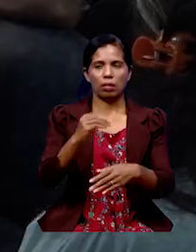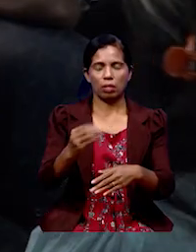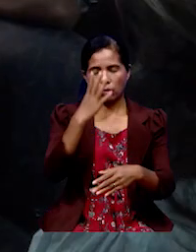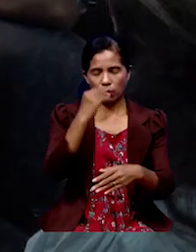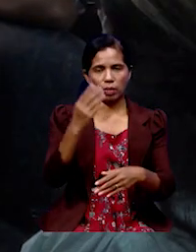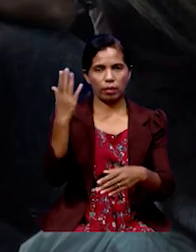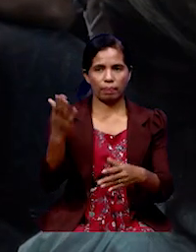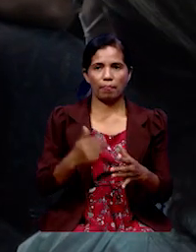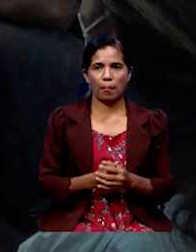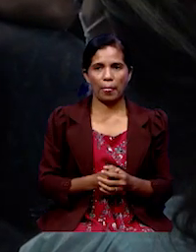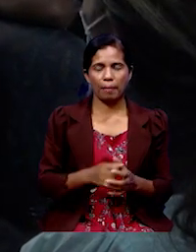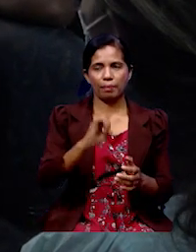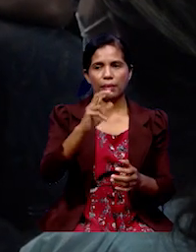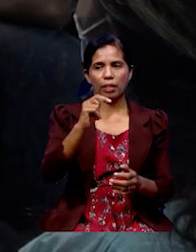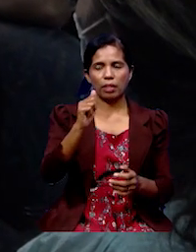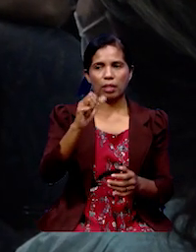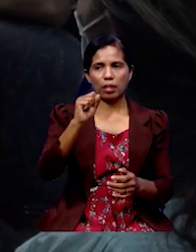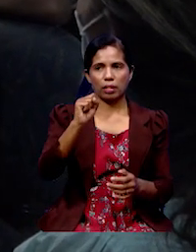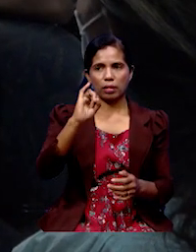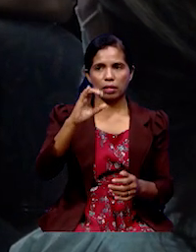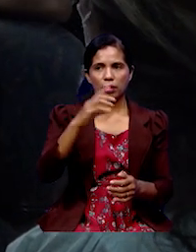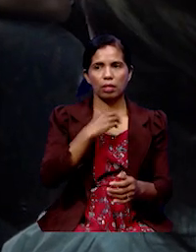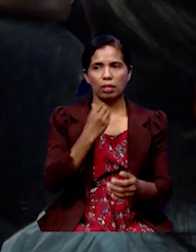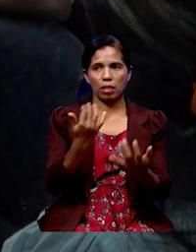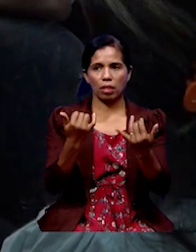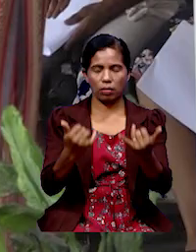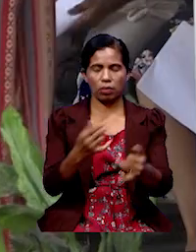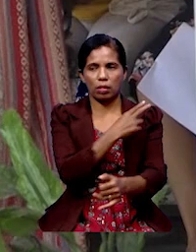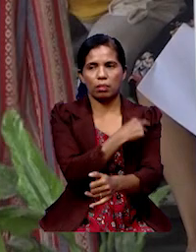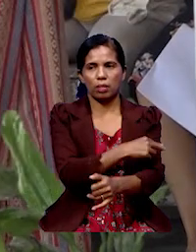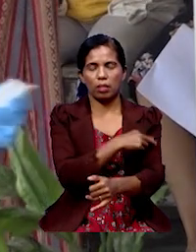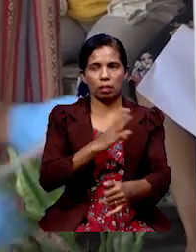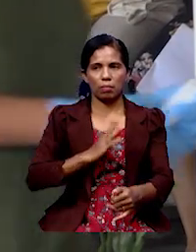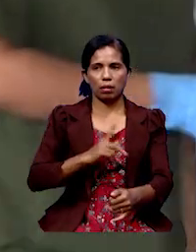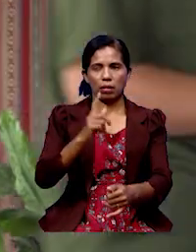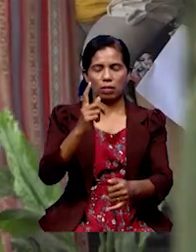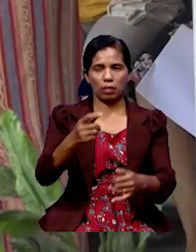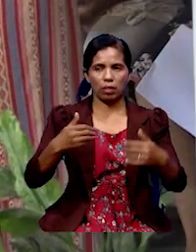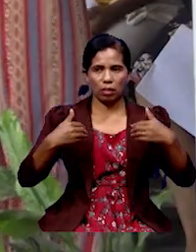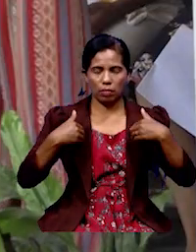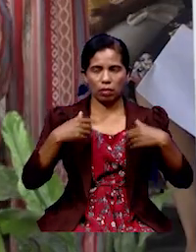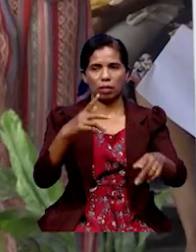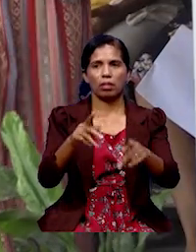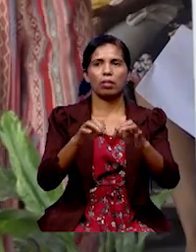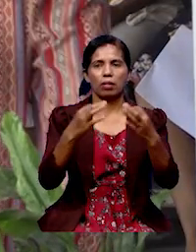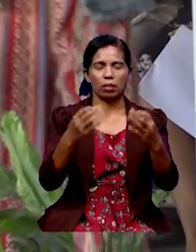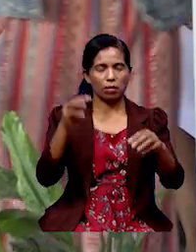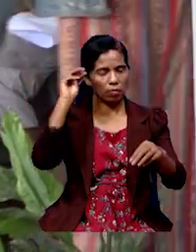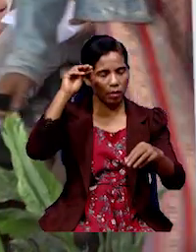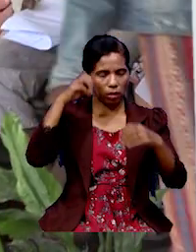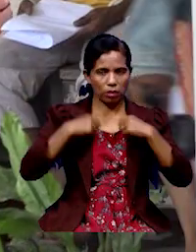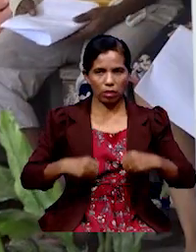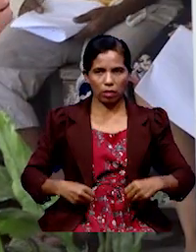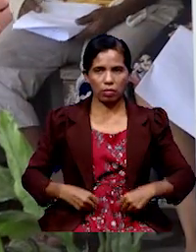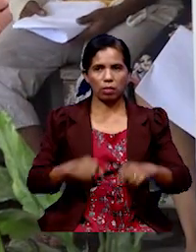malnutrisaun. Inácio dos Santos mos esclarece dadaung ne klinika Bairupite iha ona negosiasaun hu Ministério Saúde